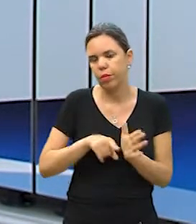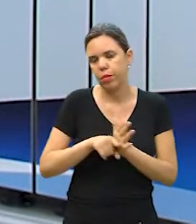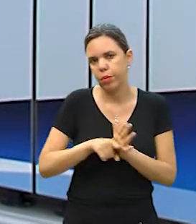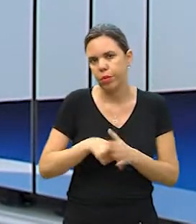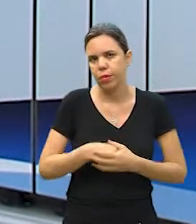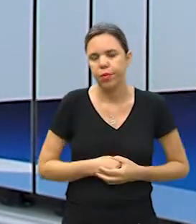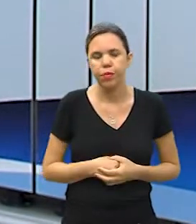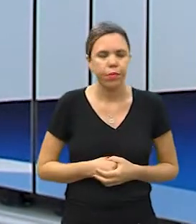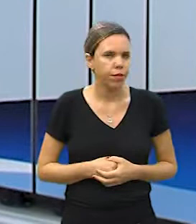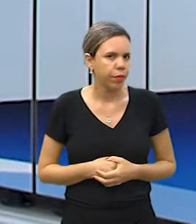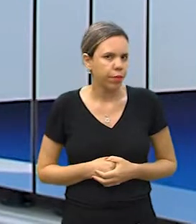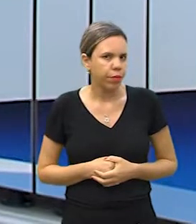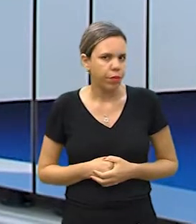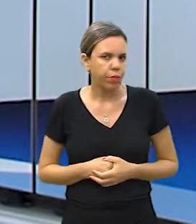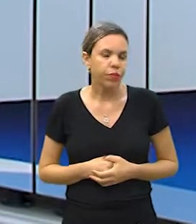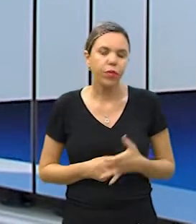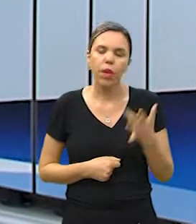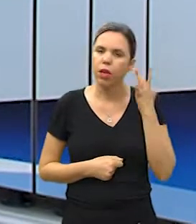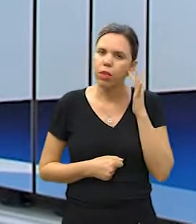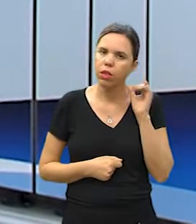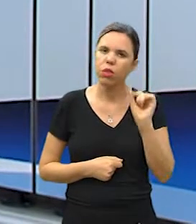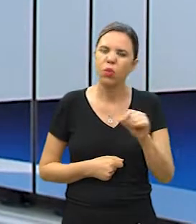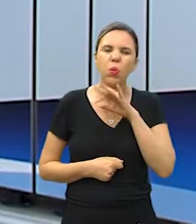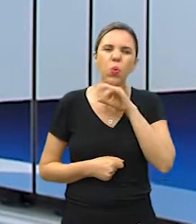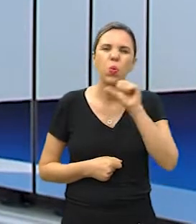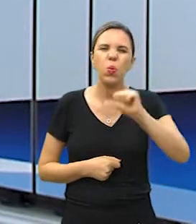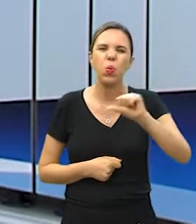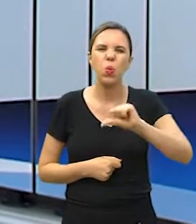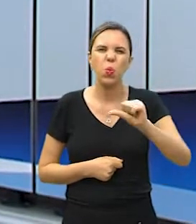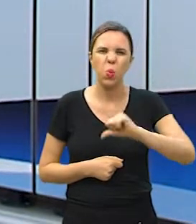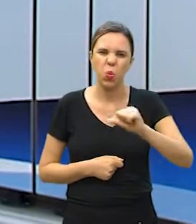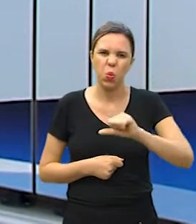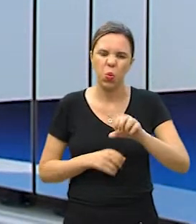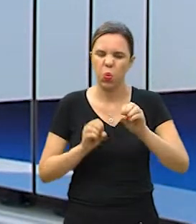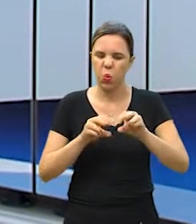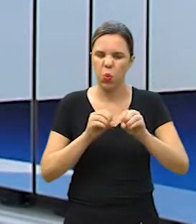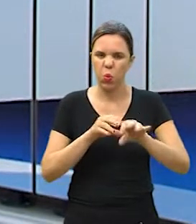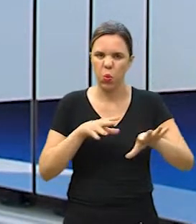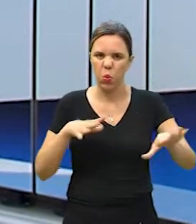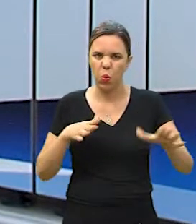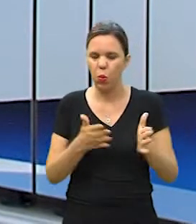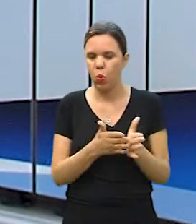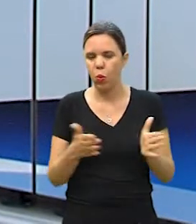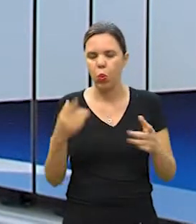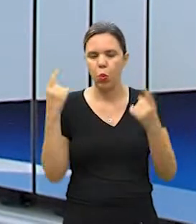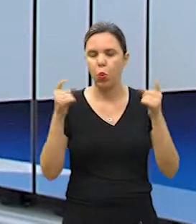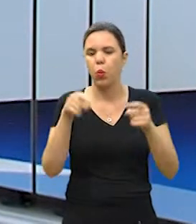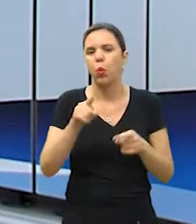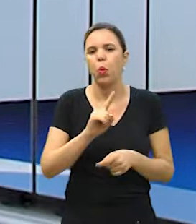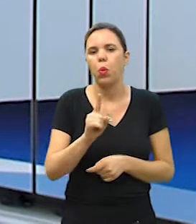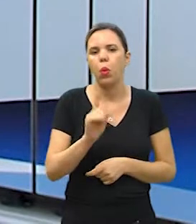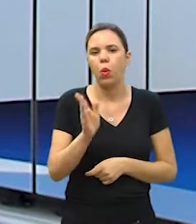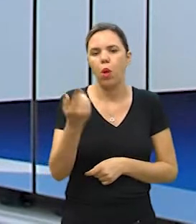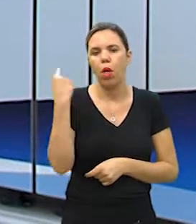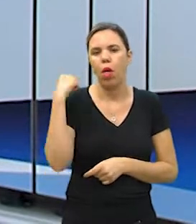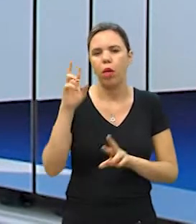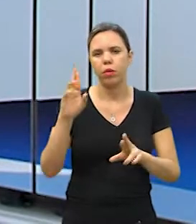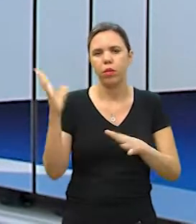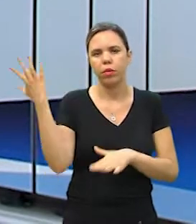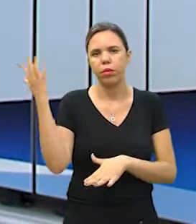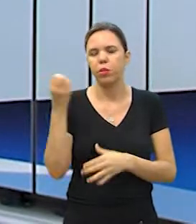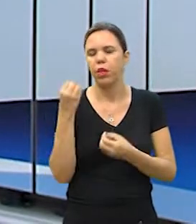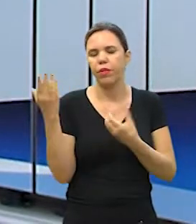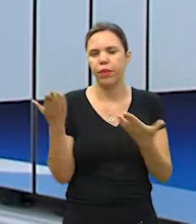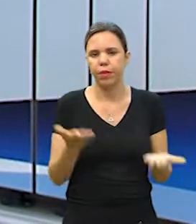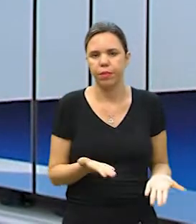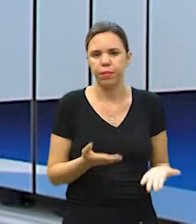de acordo com a pesquisa, relataram como ruim ou péssimo este período. Te preocupa ou já era algo